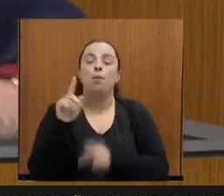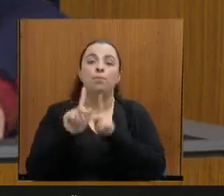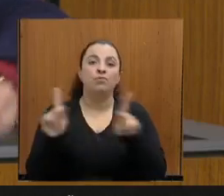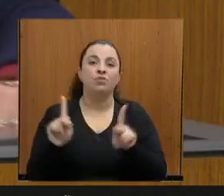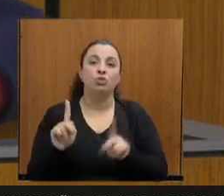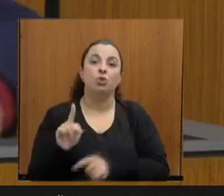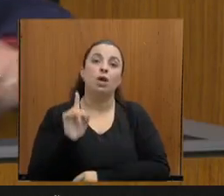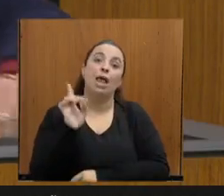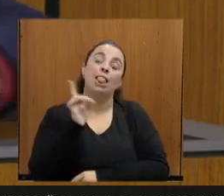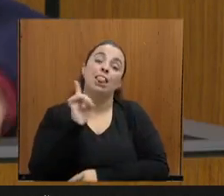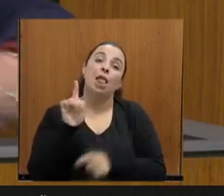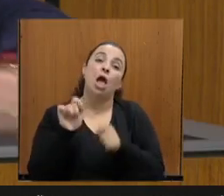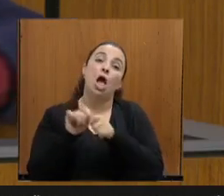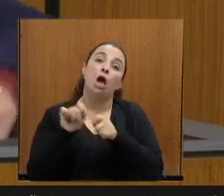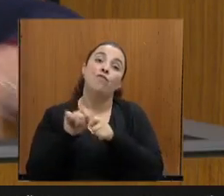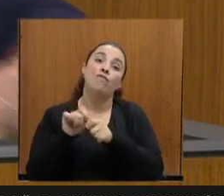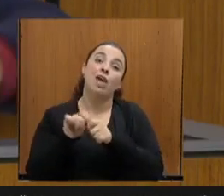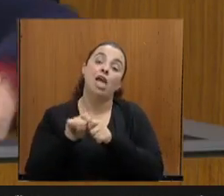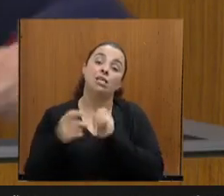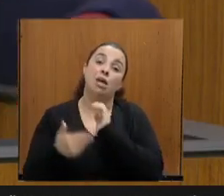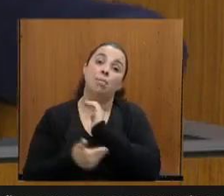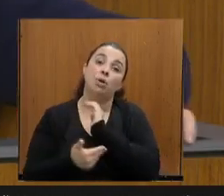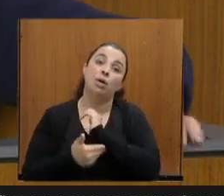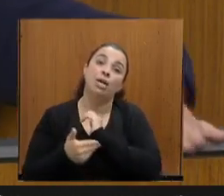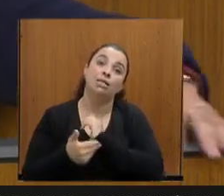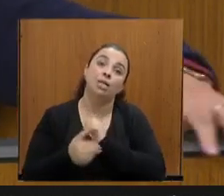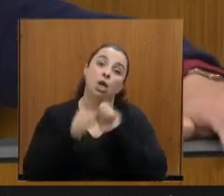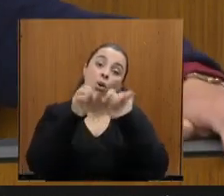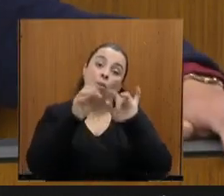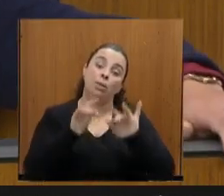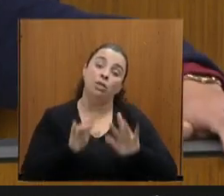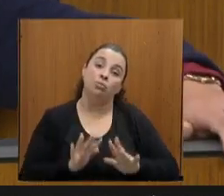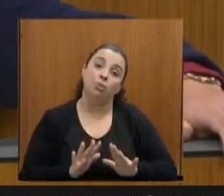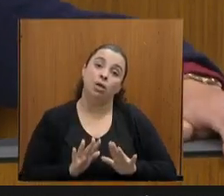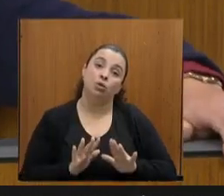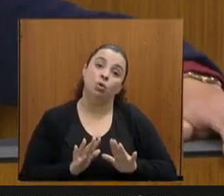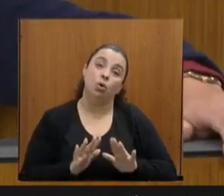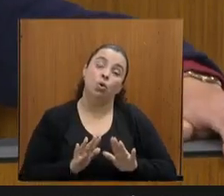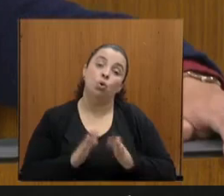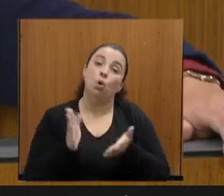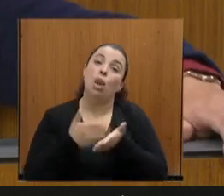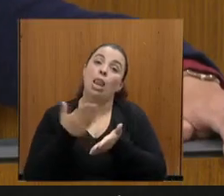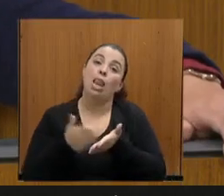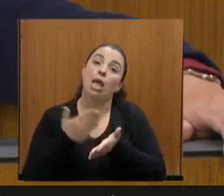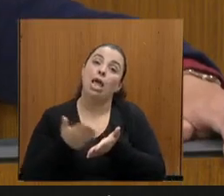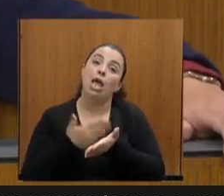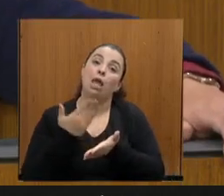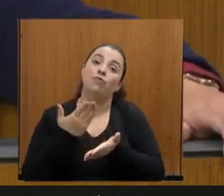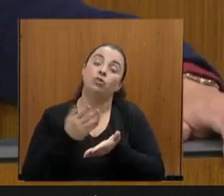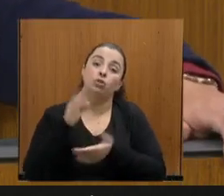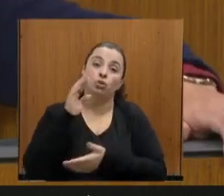não fez lá na burocracia o preenchimento de um diário a gente tem que seis meses de investigação